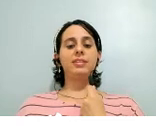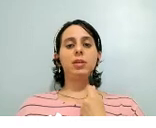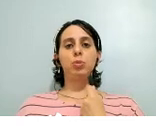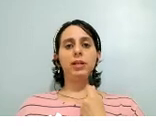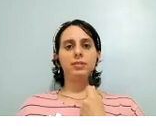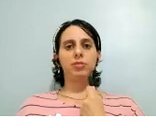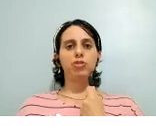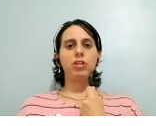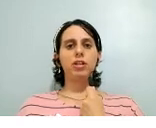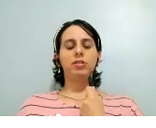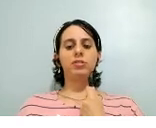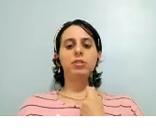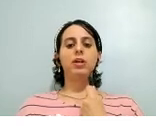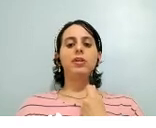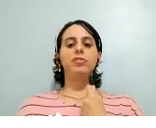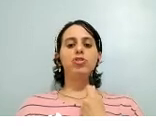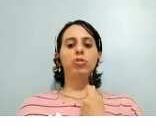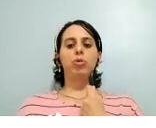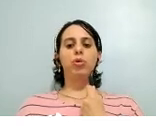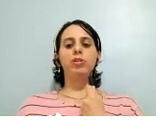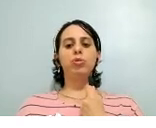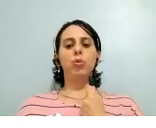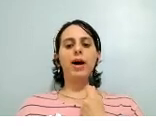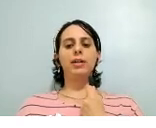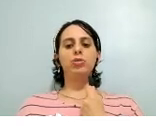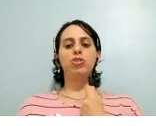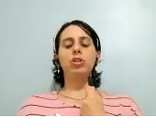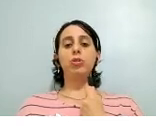vem a data da publicação das tirinhas.